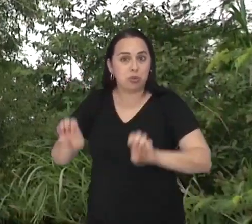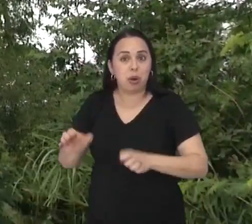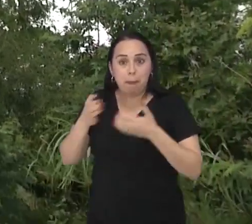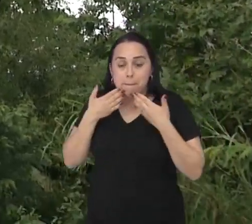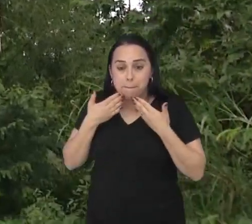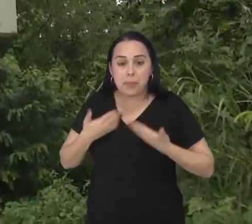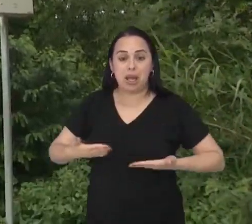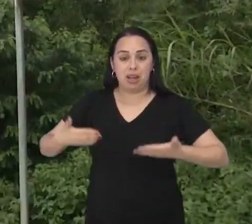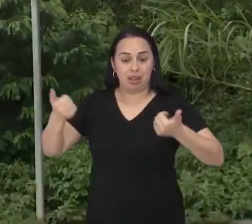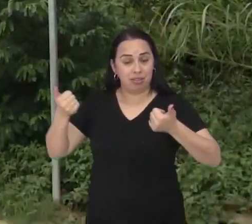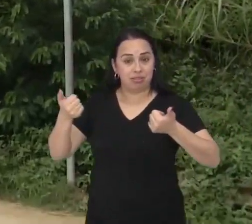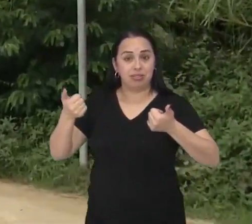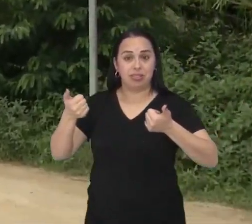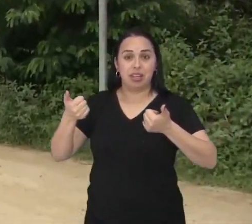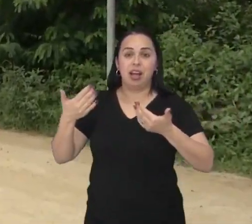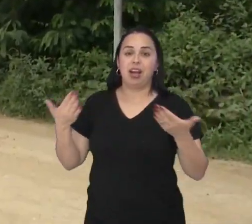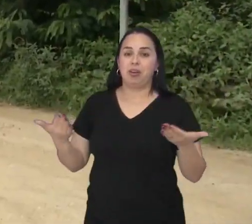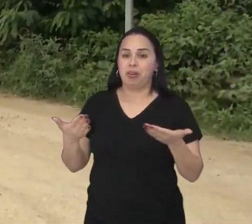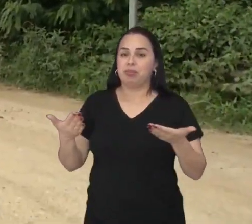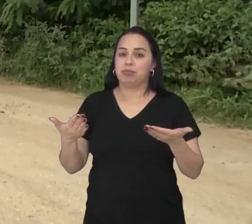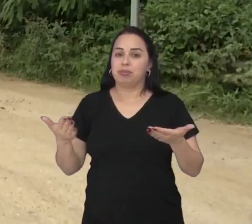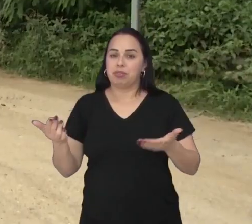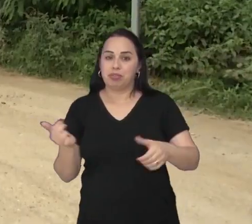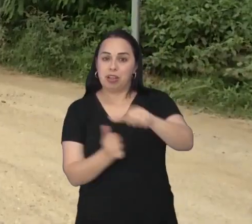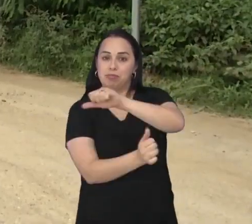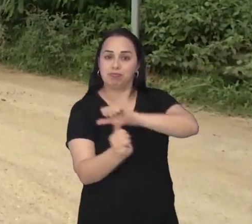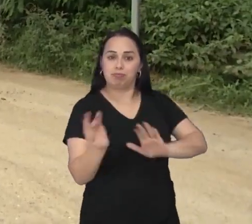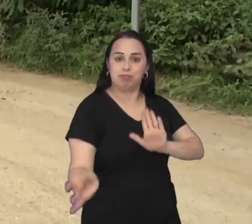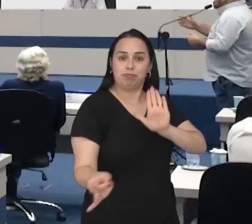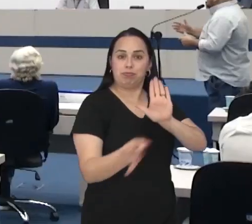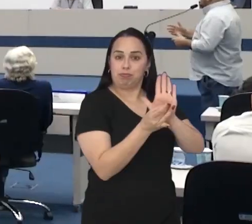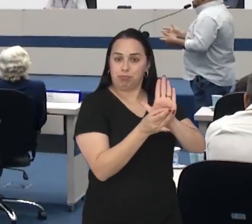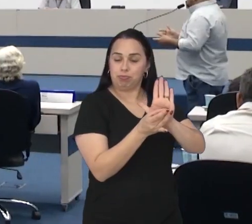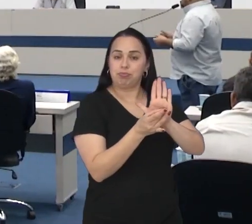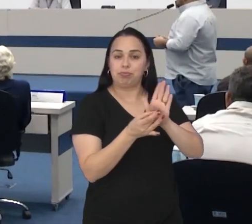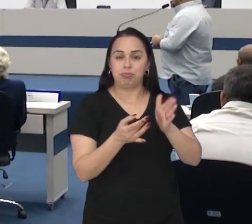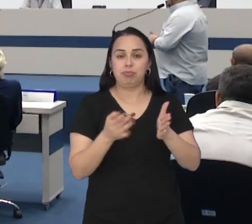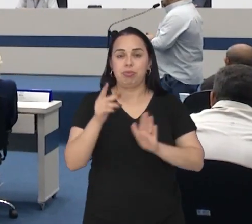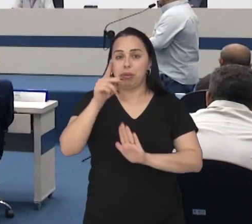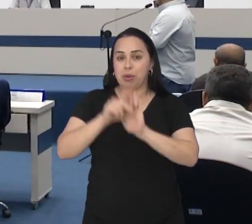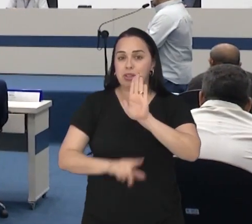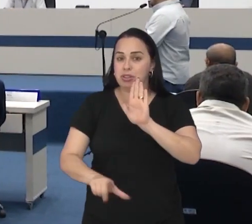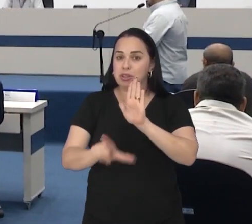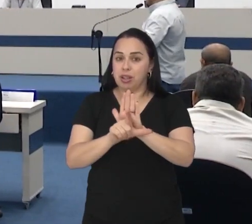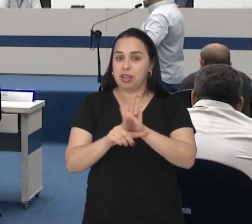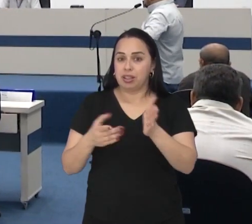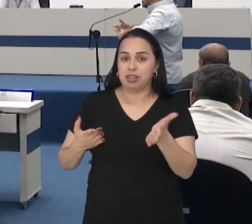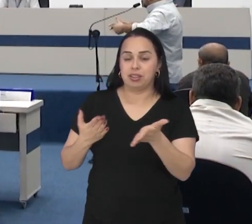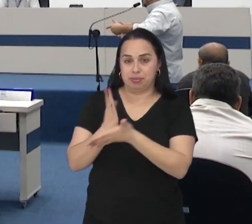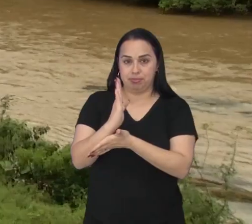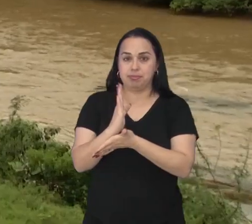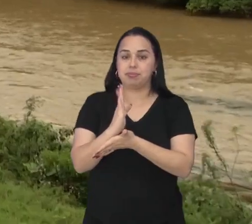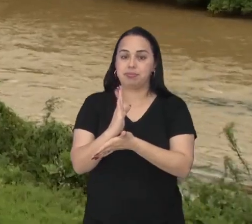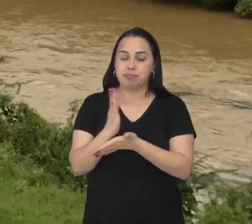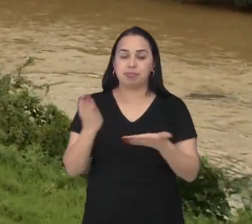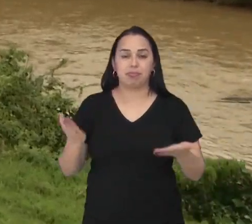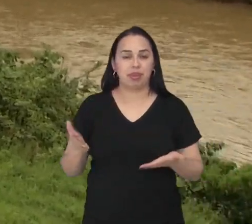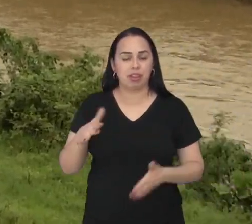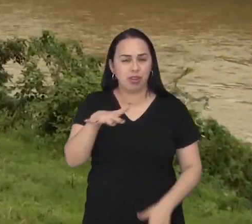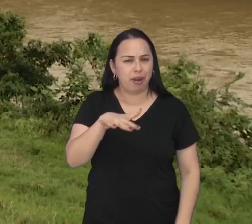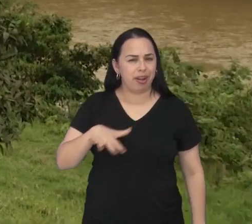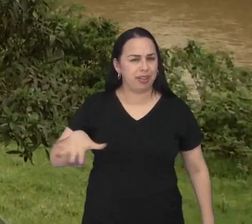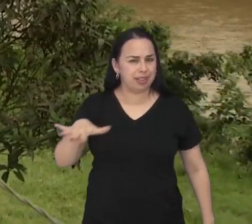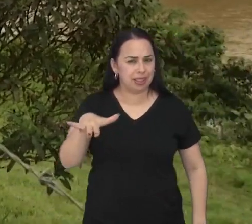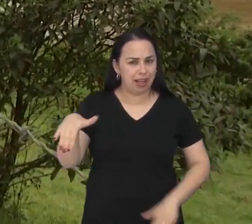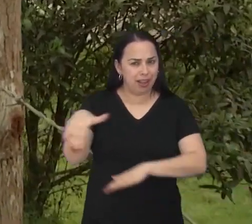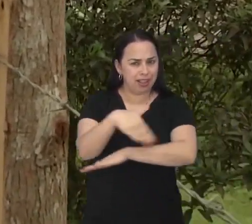que a estrada vai compor o sistema viário rural do município, fruto de uma lei aprovada pelos vereadores. E não é só a Estrada